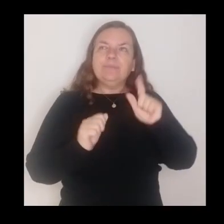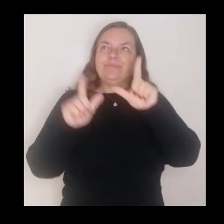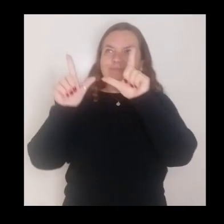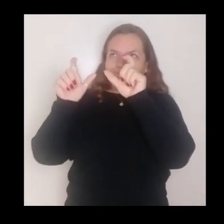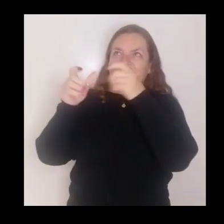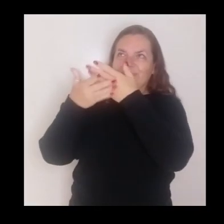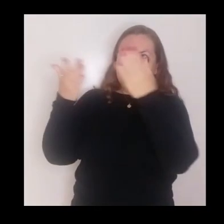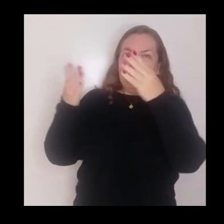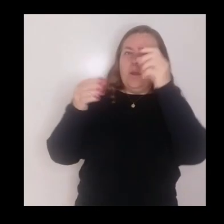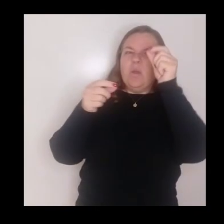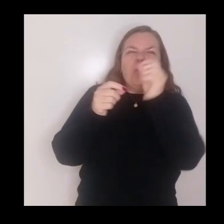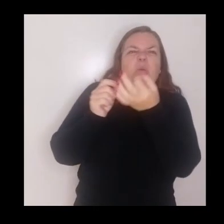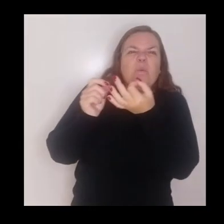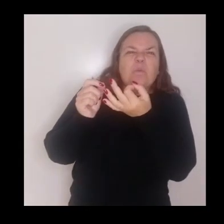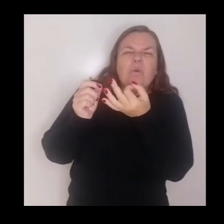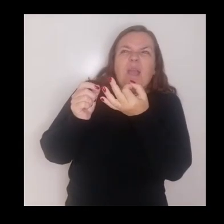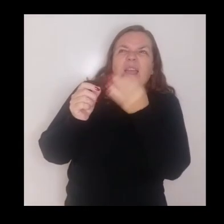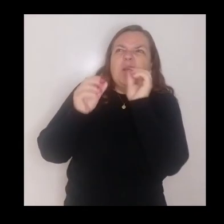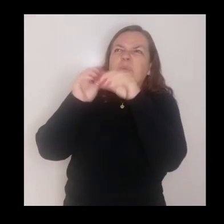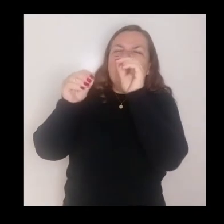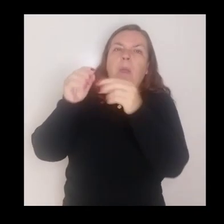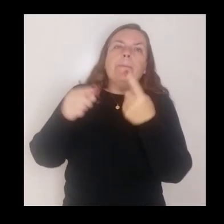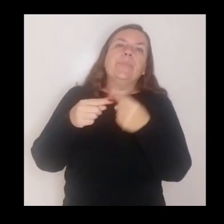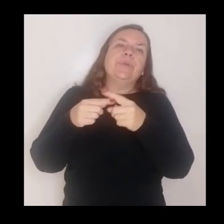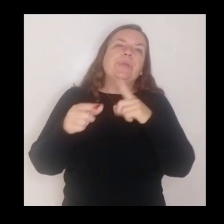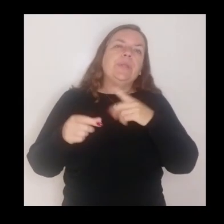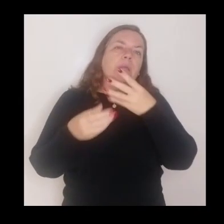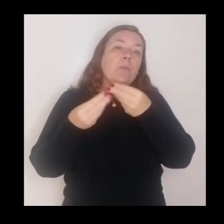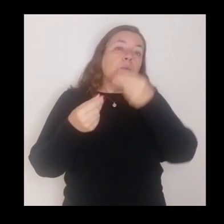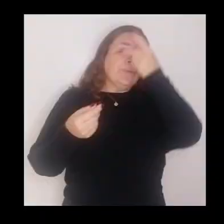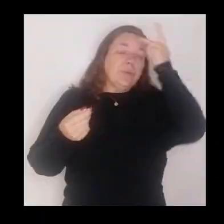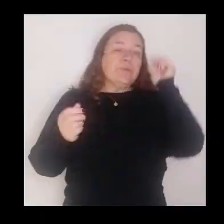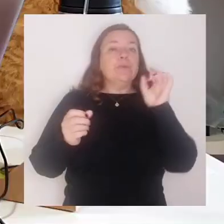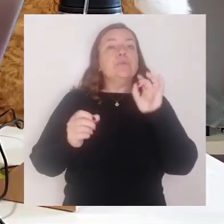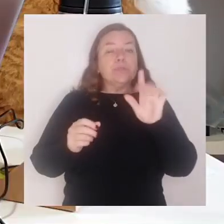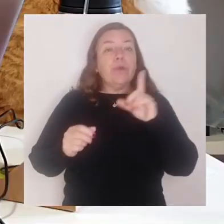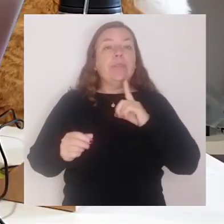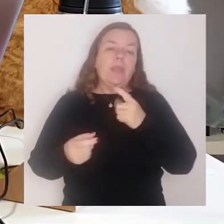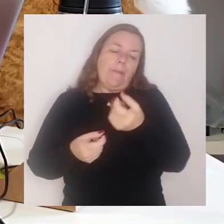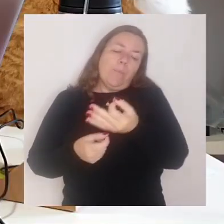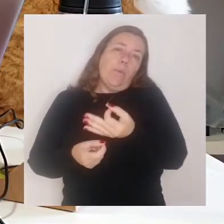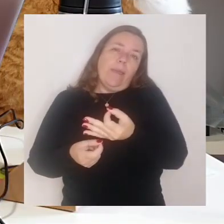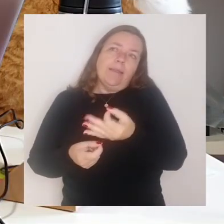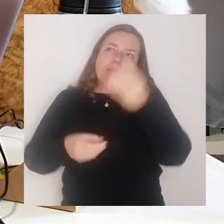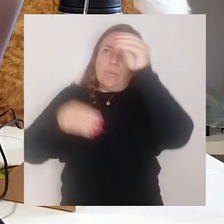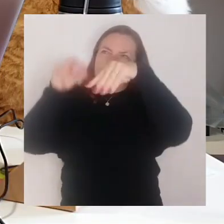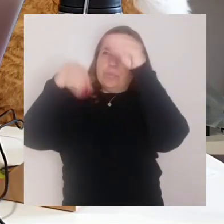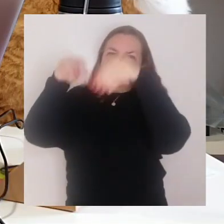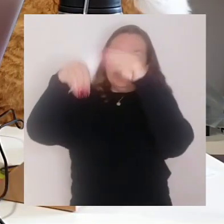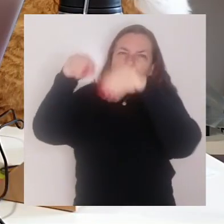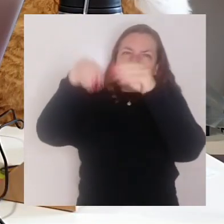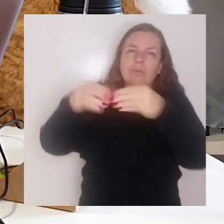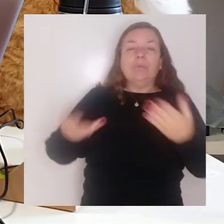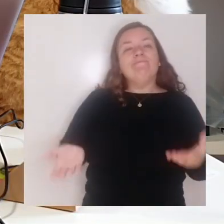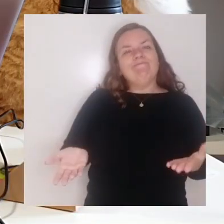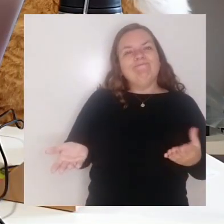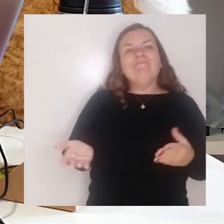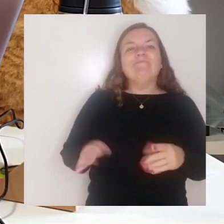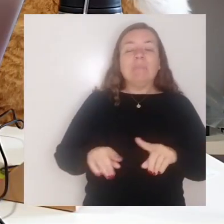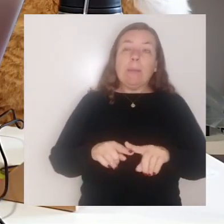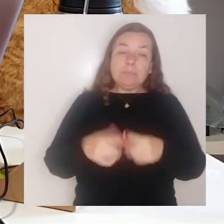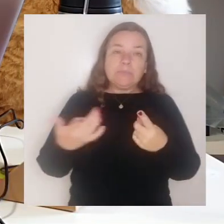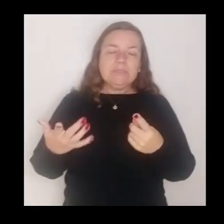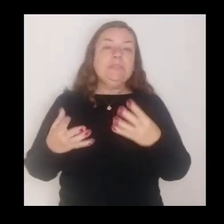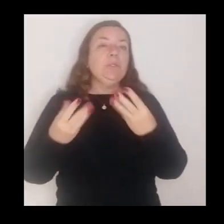essa foto aí com um monte de moedinha, porque tem muita gente que só pode pagar com algumas moedinhas e aí acaba gerando esse mundaréu de moedas e